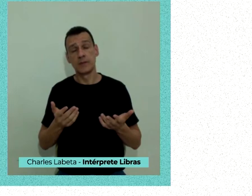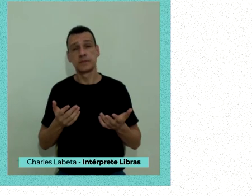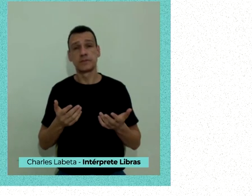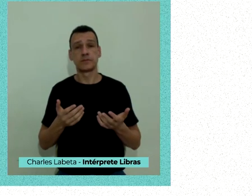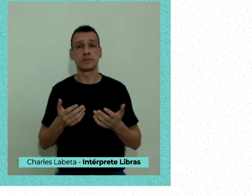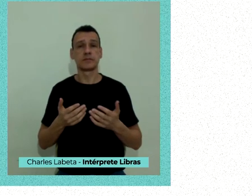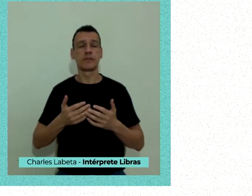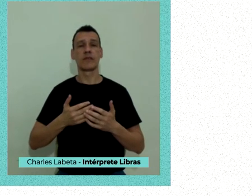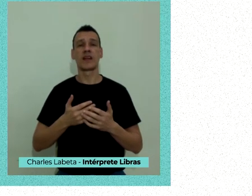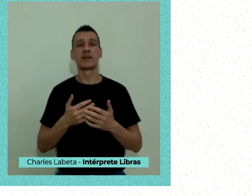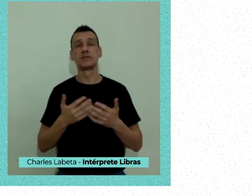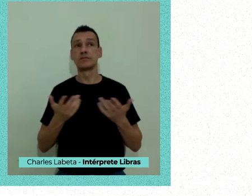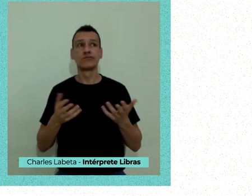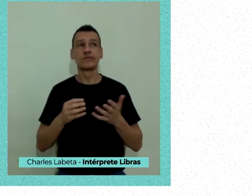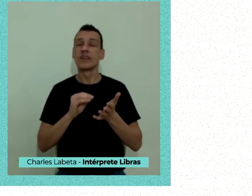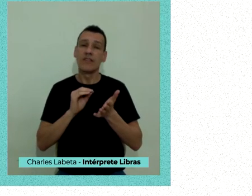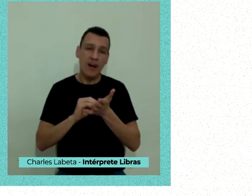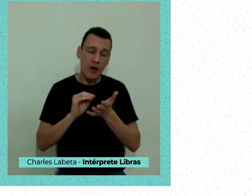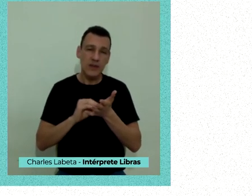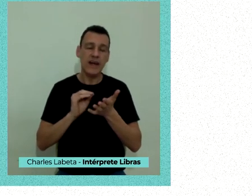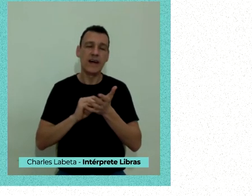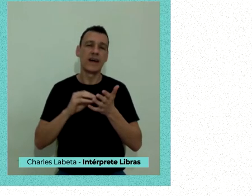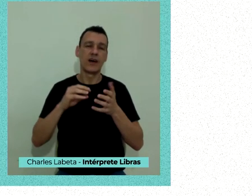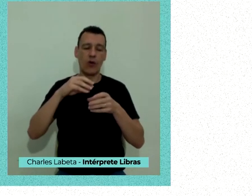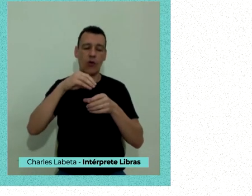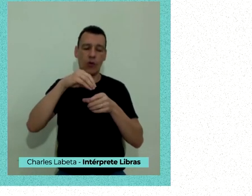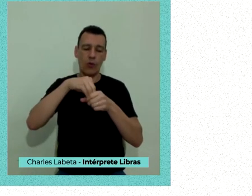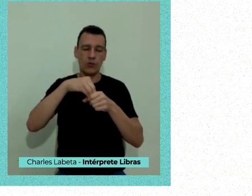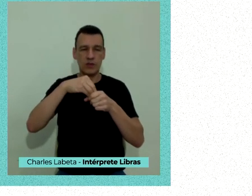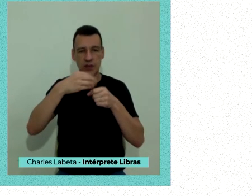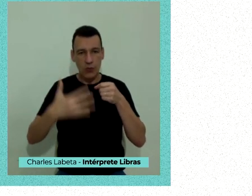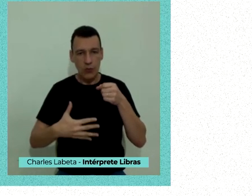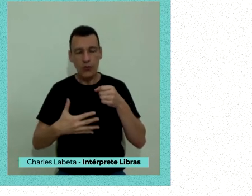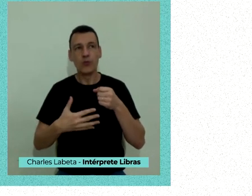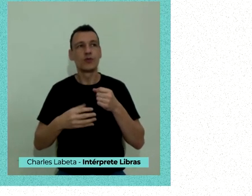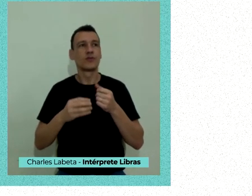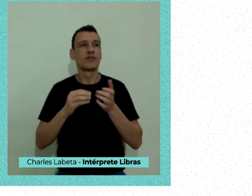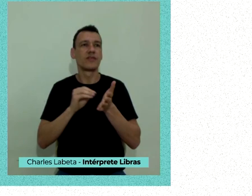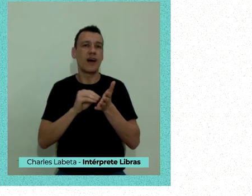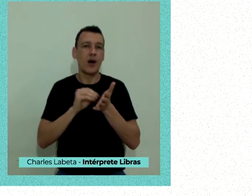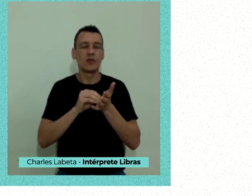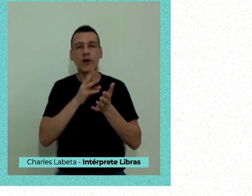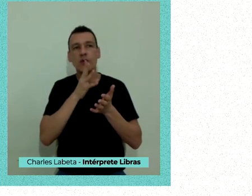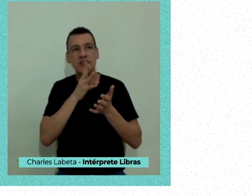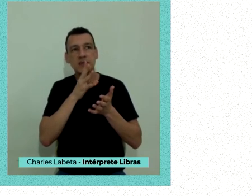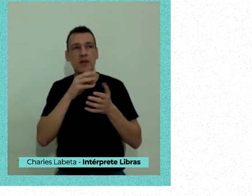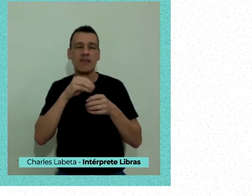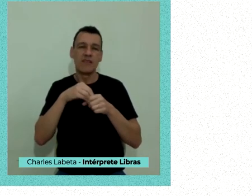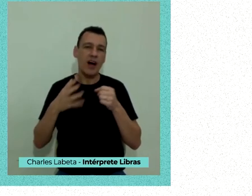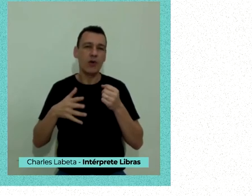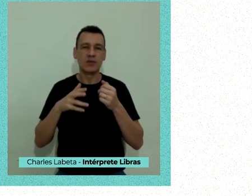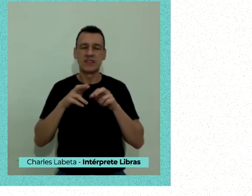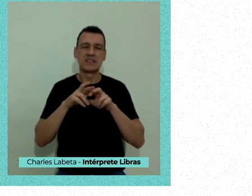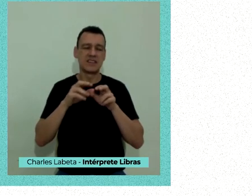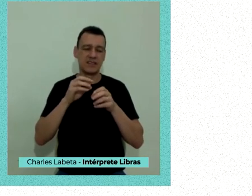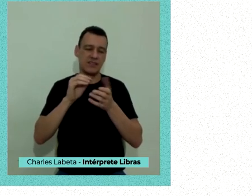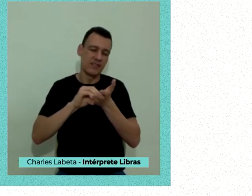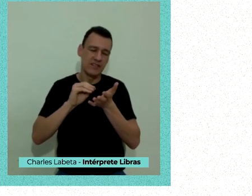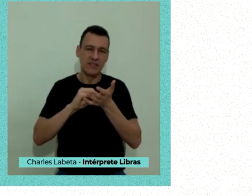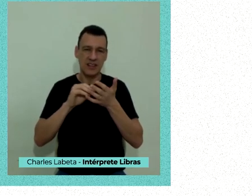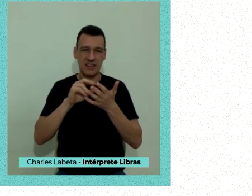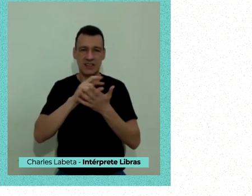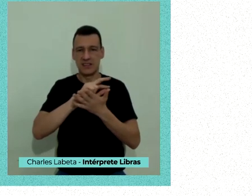falta de conteúdos relacionados a isso, possibilita que os pensamentos